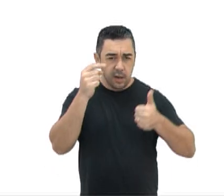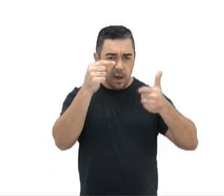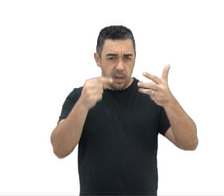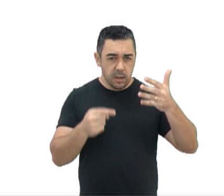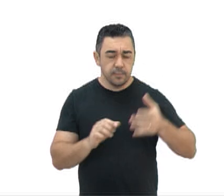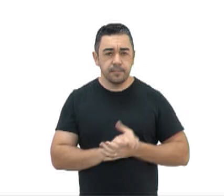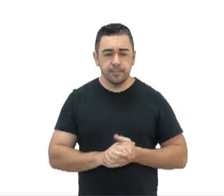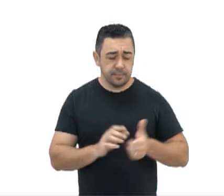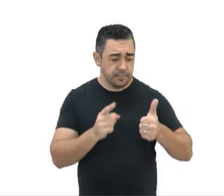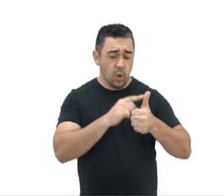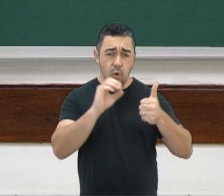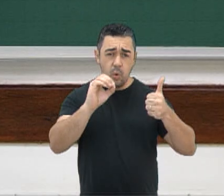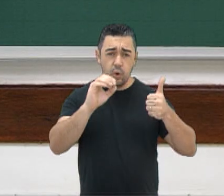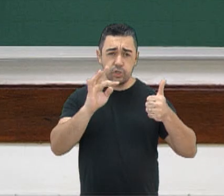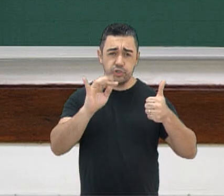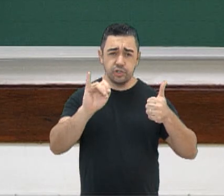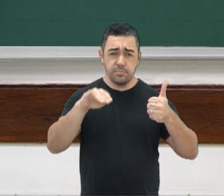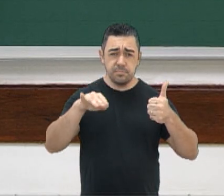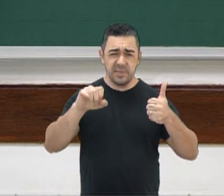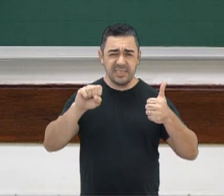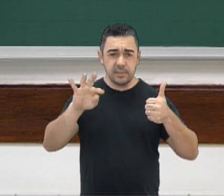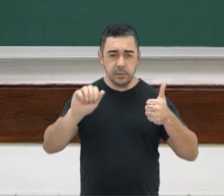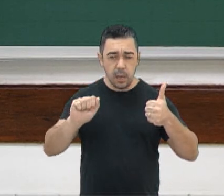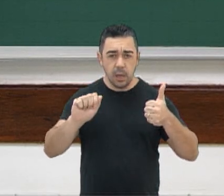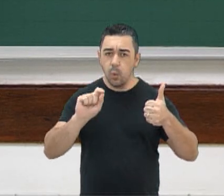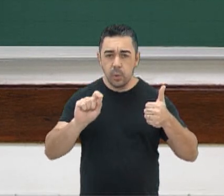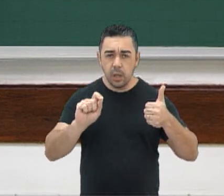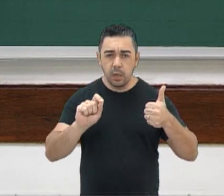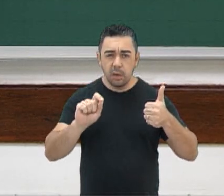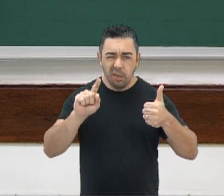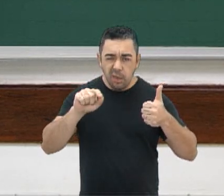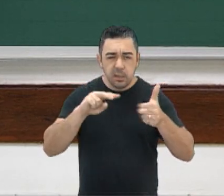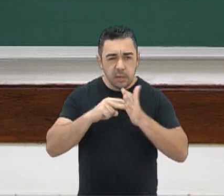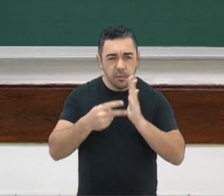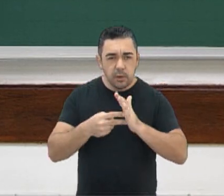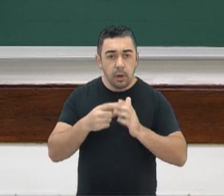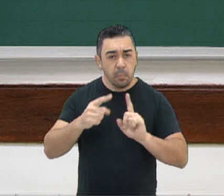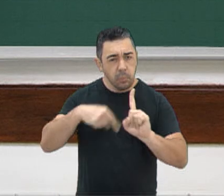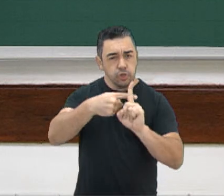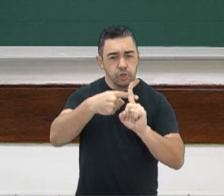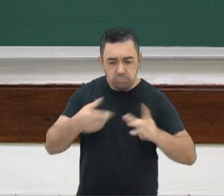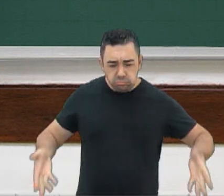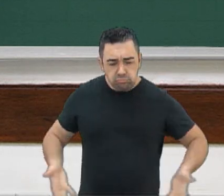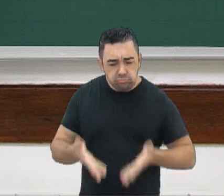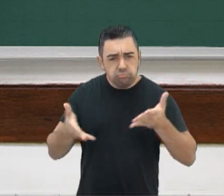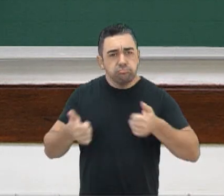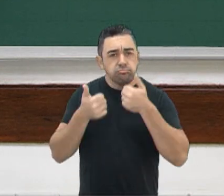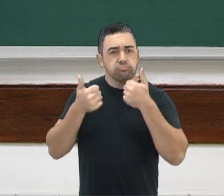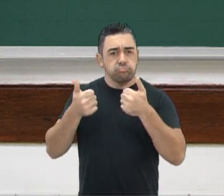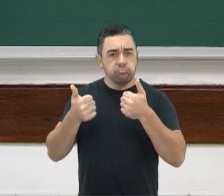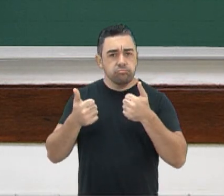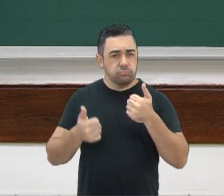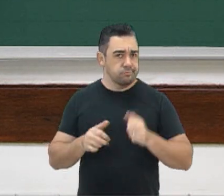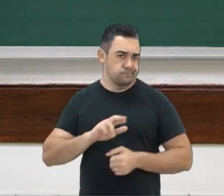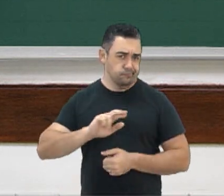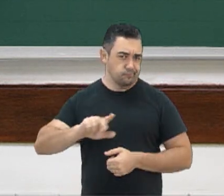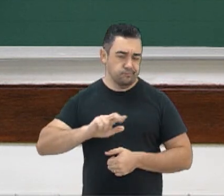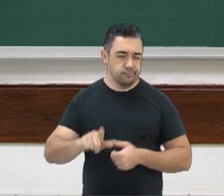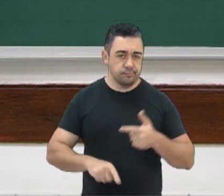É otimista? Está dando uma ideia de que algo positivo vai acontecer? Não,